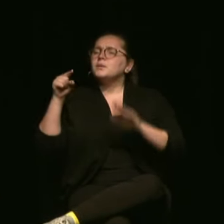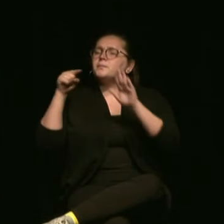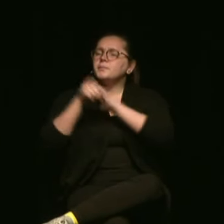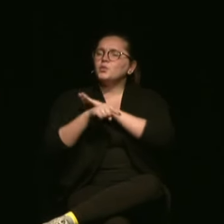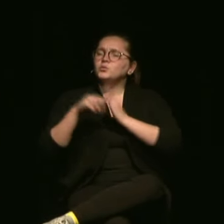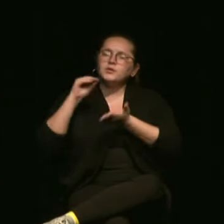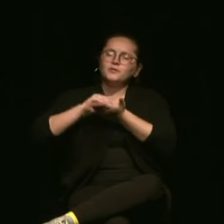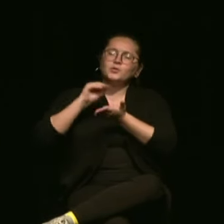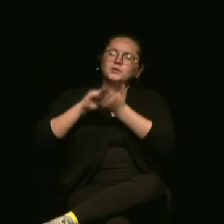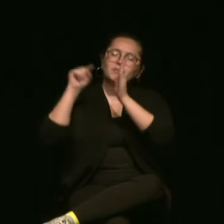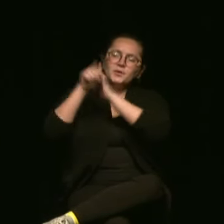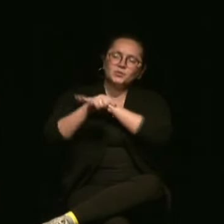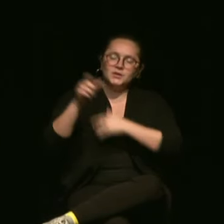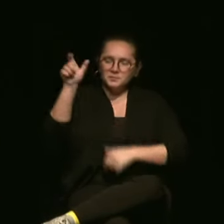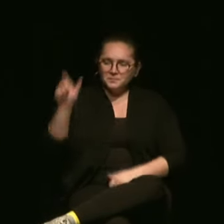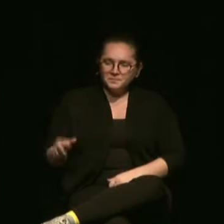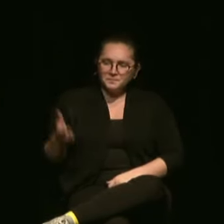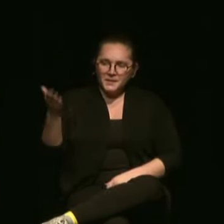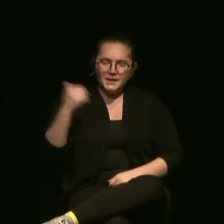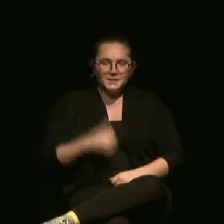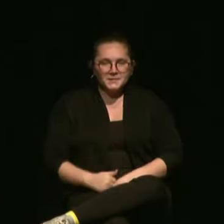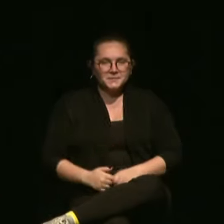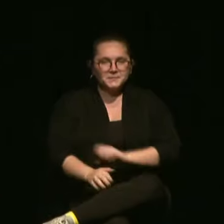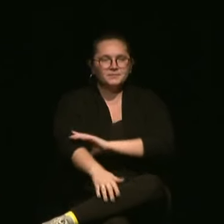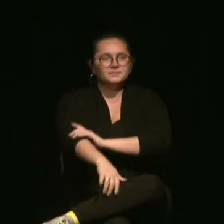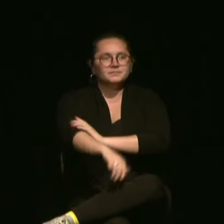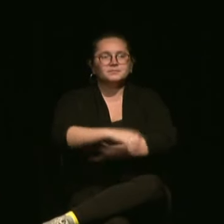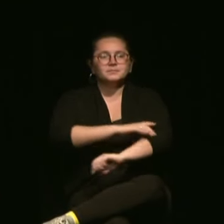de fazer para o Coutinho?